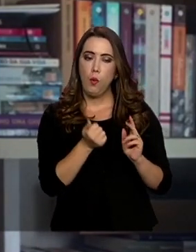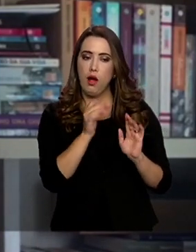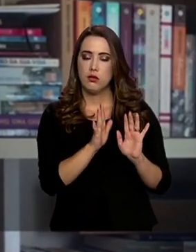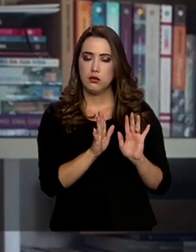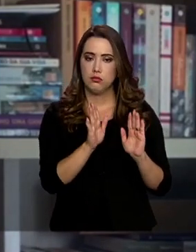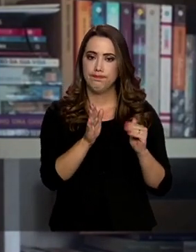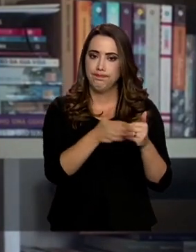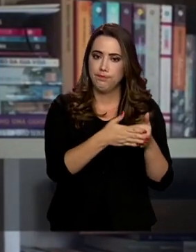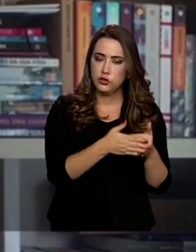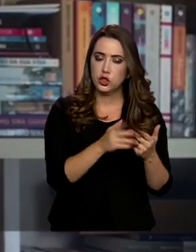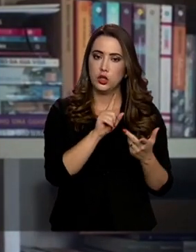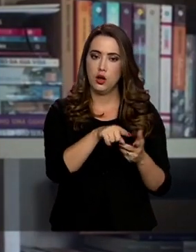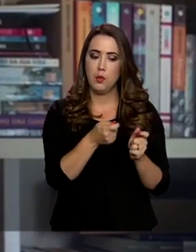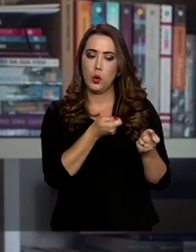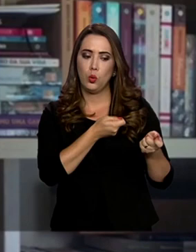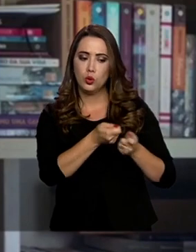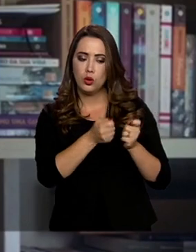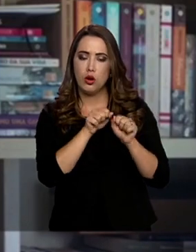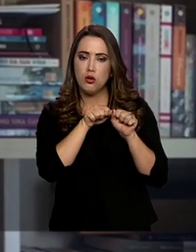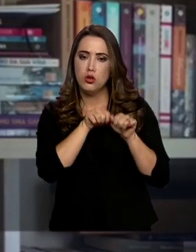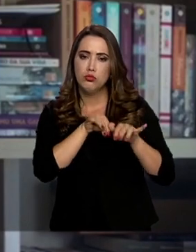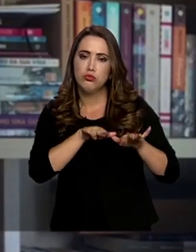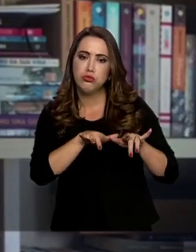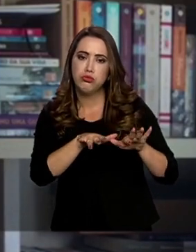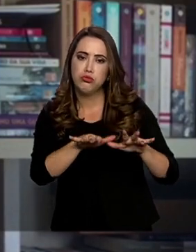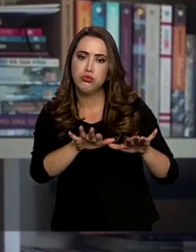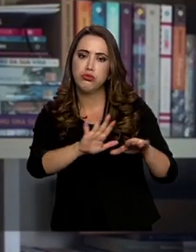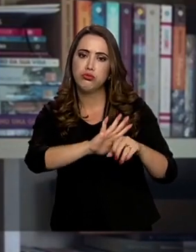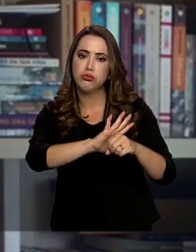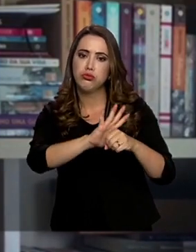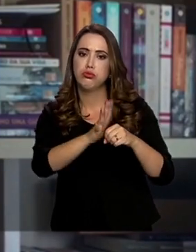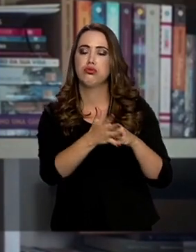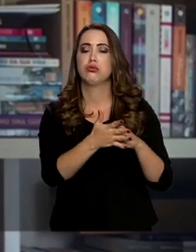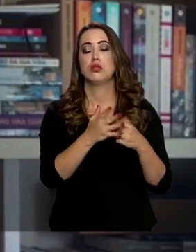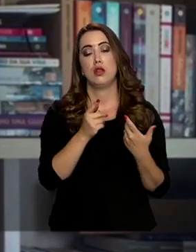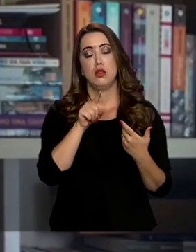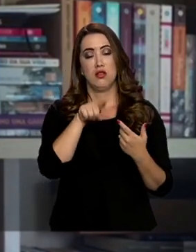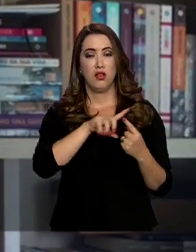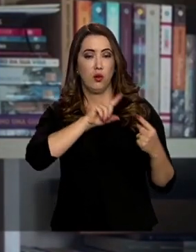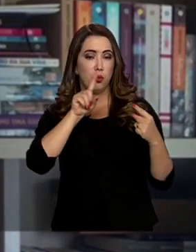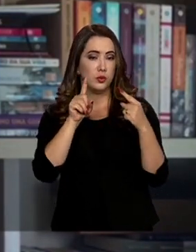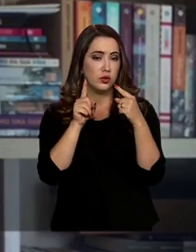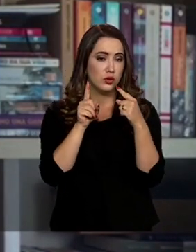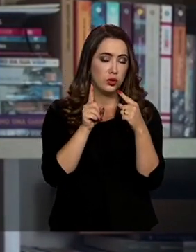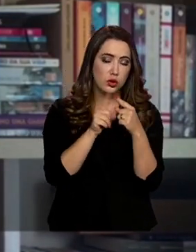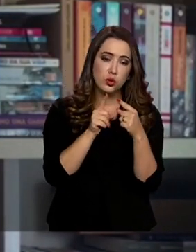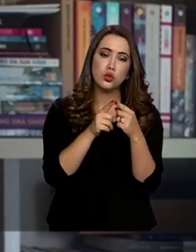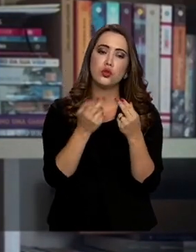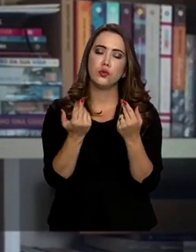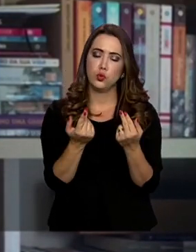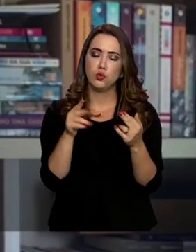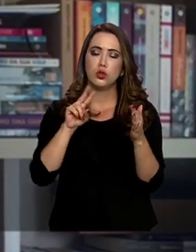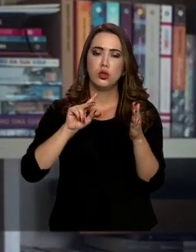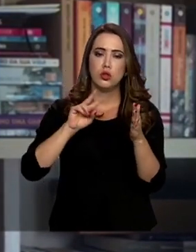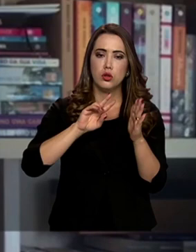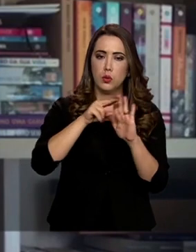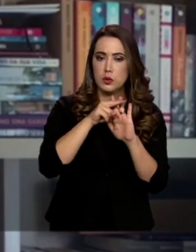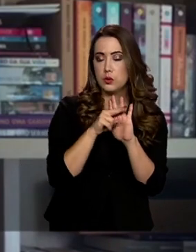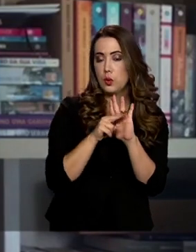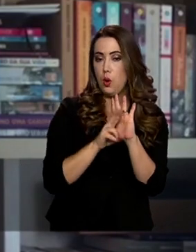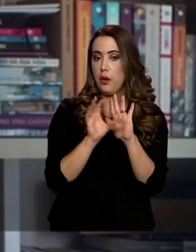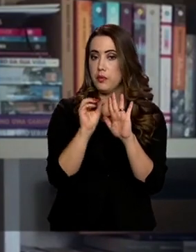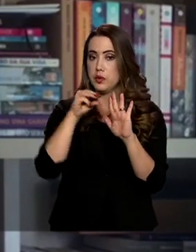mais uma para controlar o avanço do coronavírus e segue recomendação da Agência Nacional de